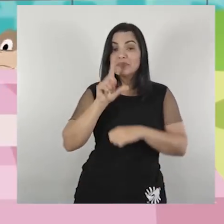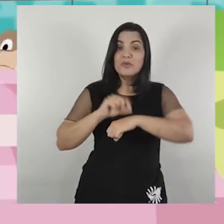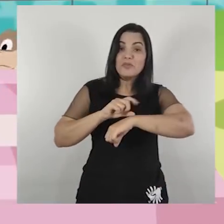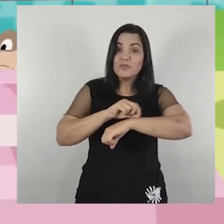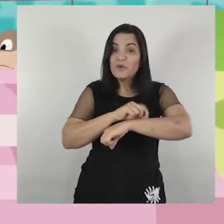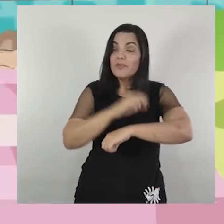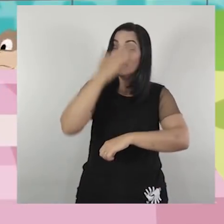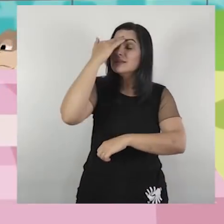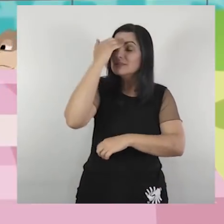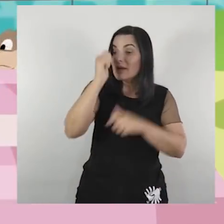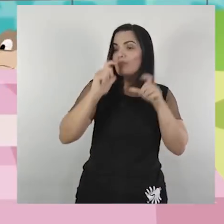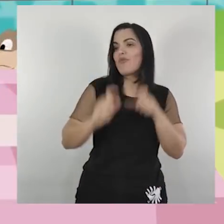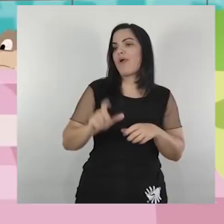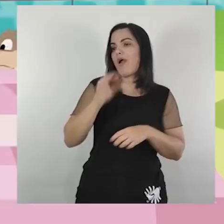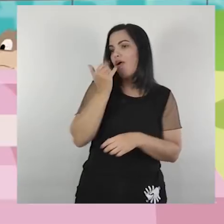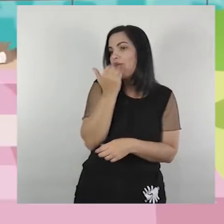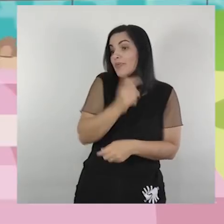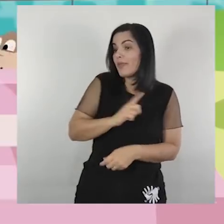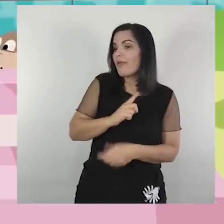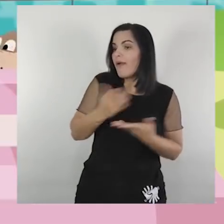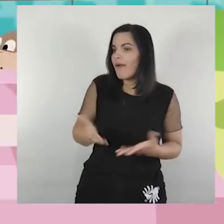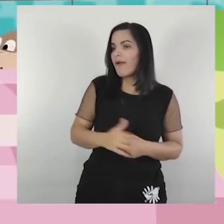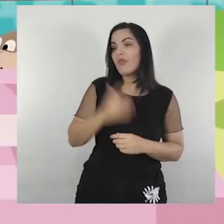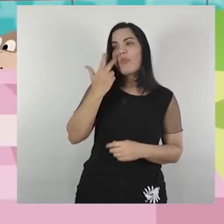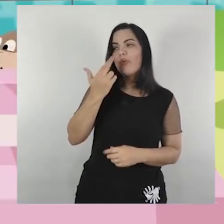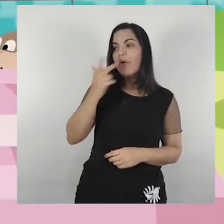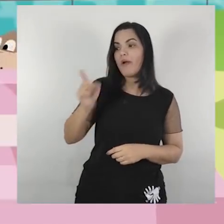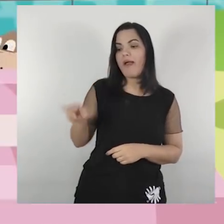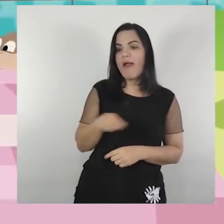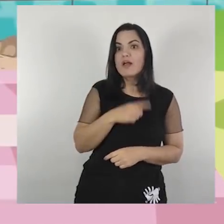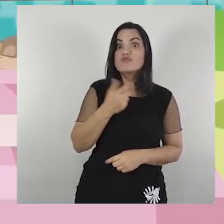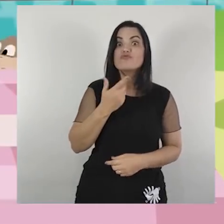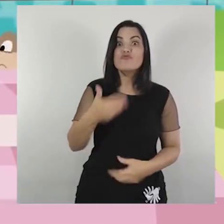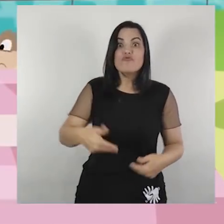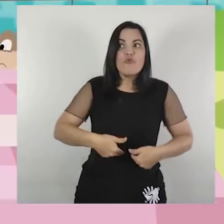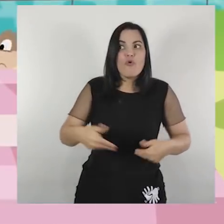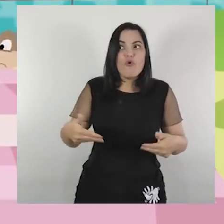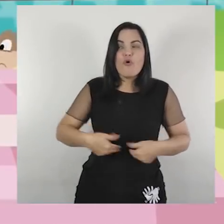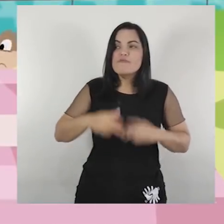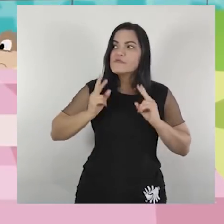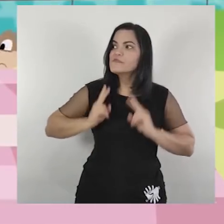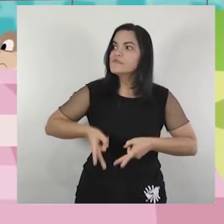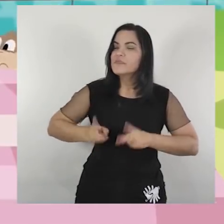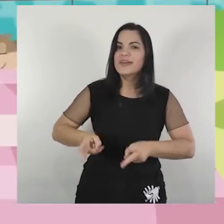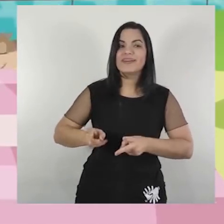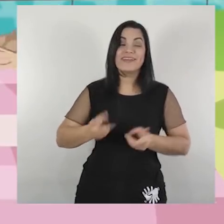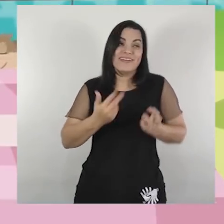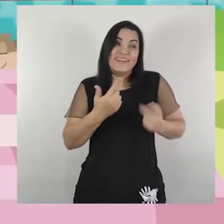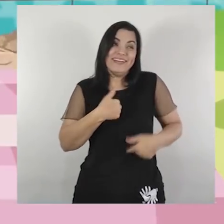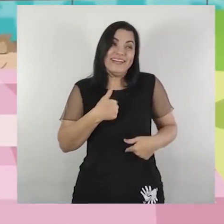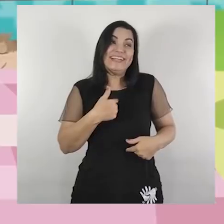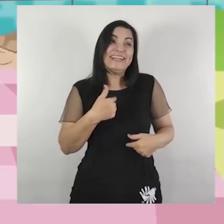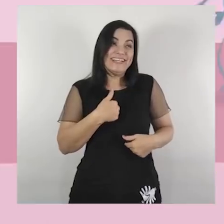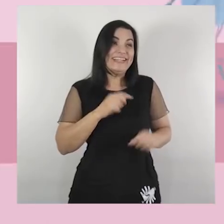As formigas sempre sabem onde tem comida. E elas estão sempre com fome. E nem